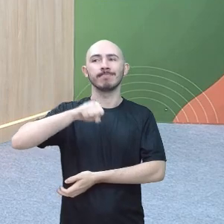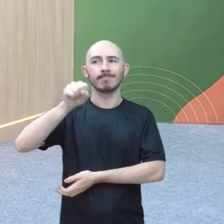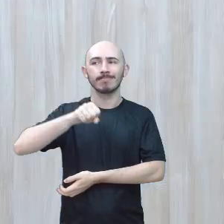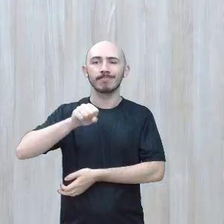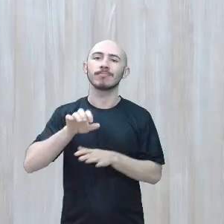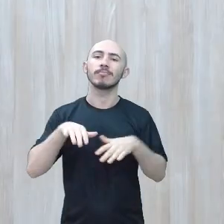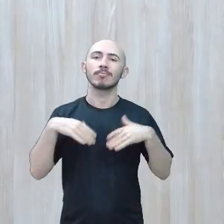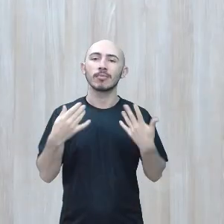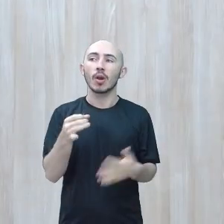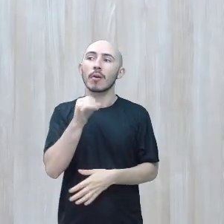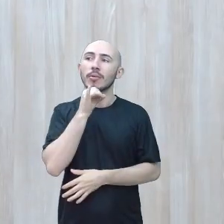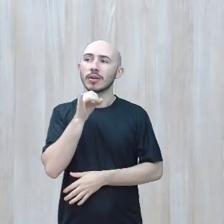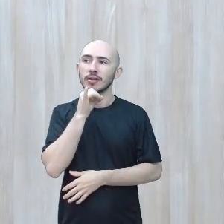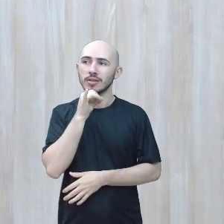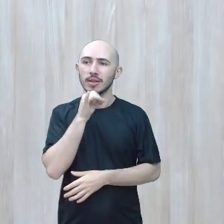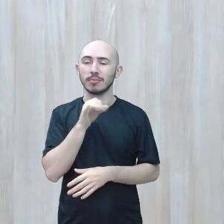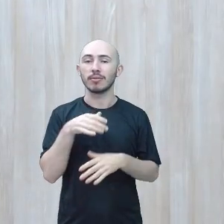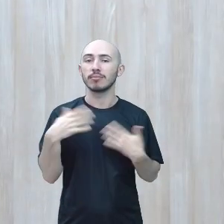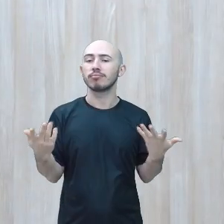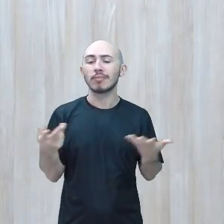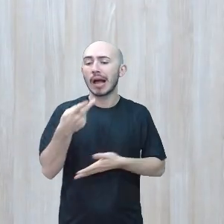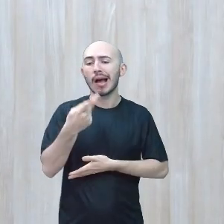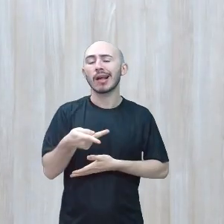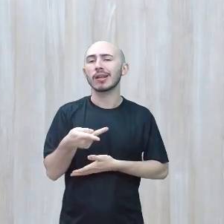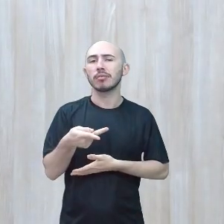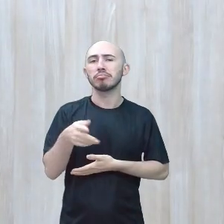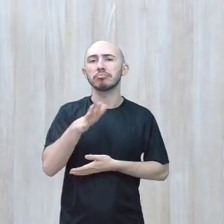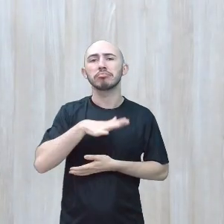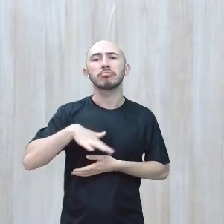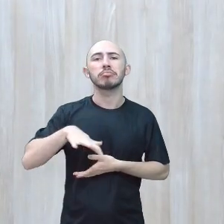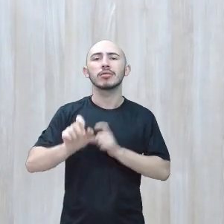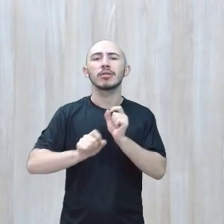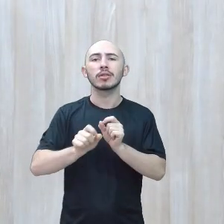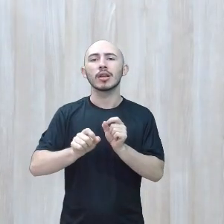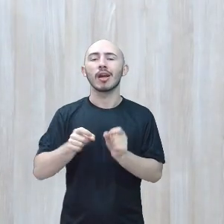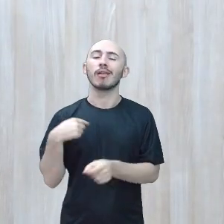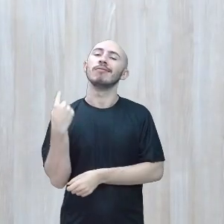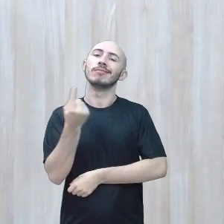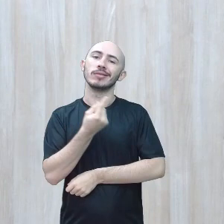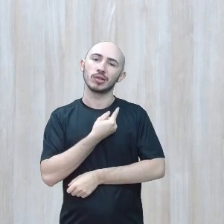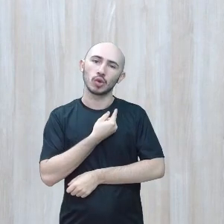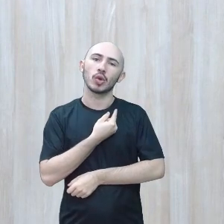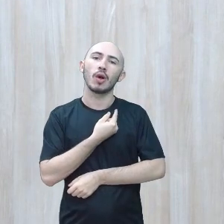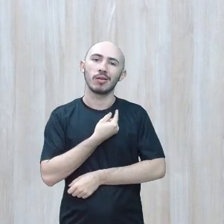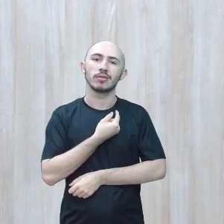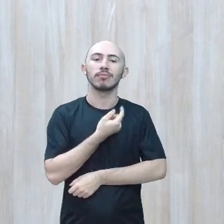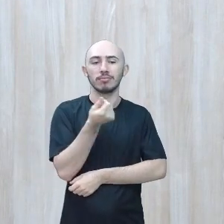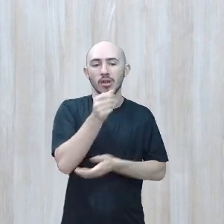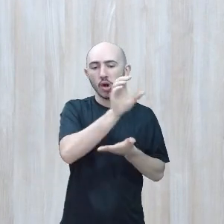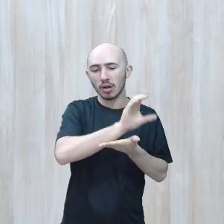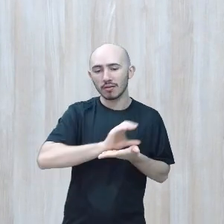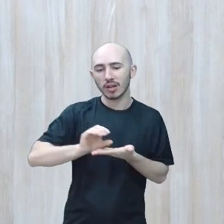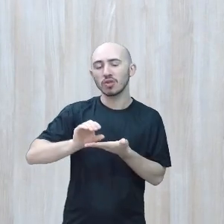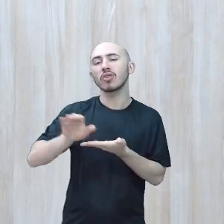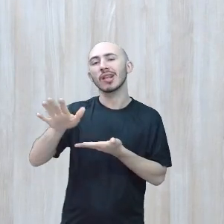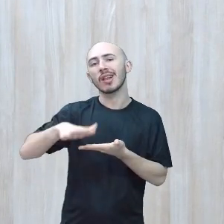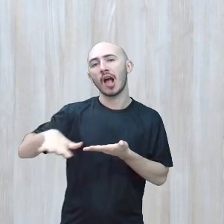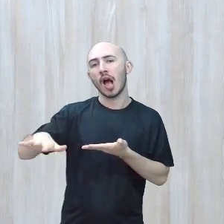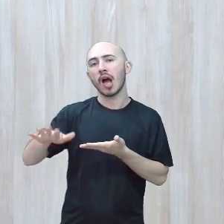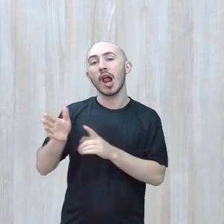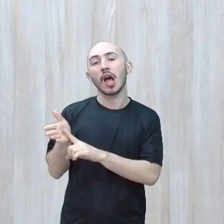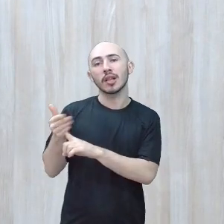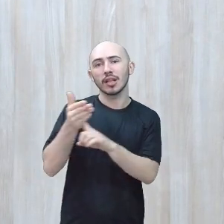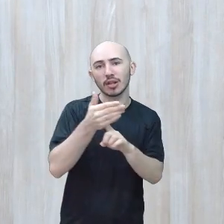exemplo, o que é que a gente está fazendo aqui nada mais é do que investindo em tecnologia e em educação, né? A gente aqui da